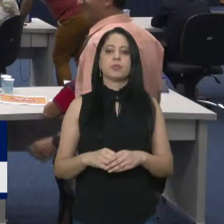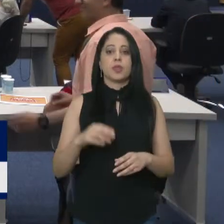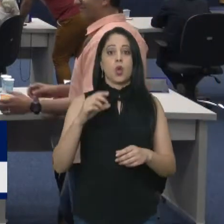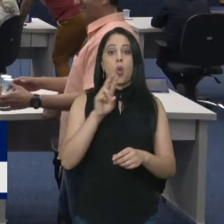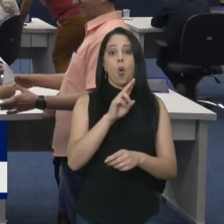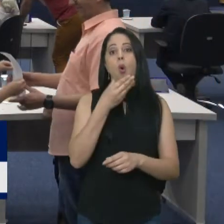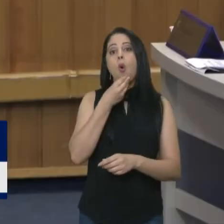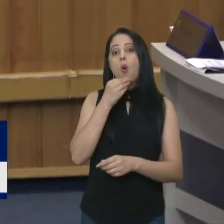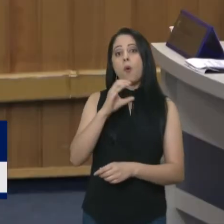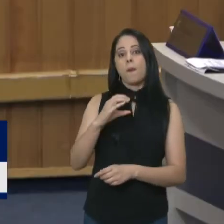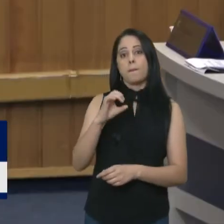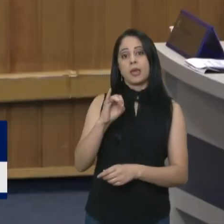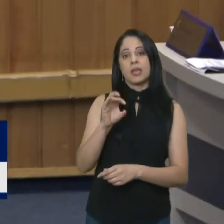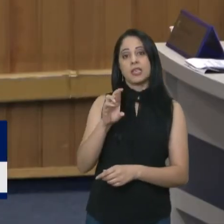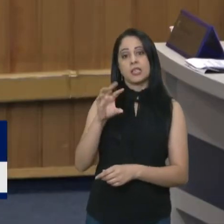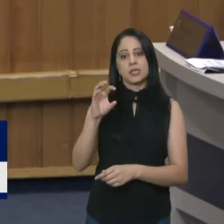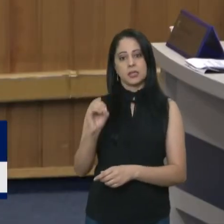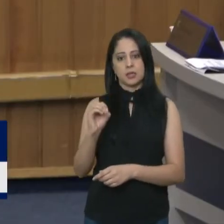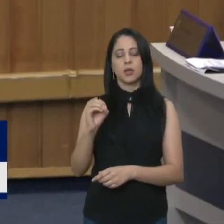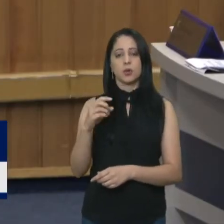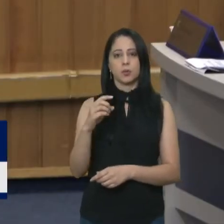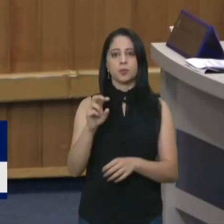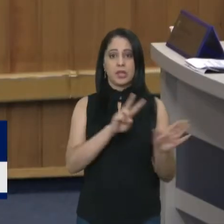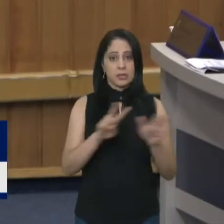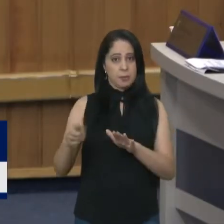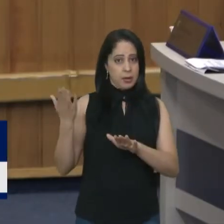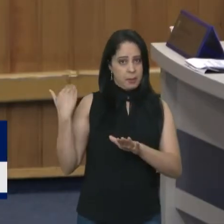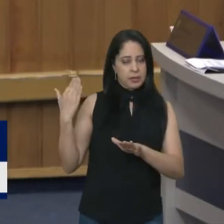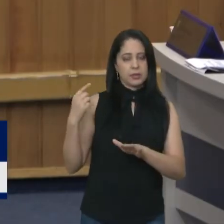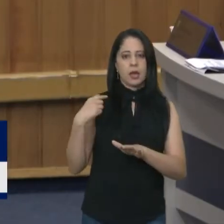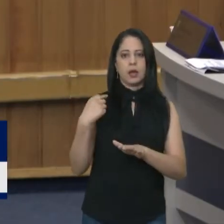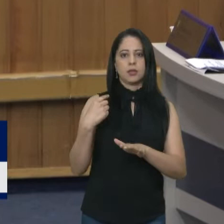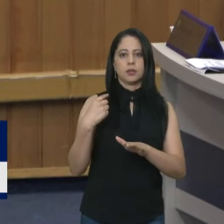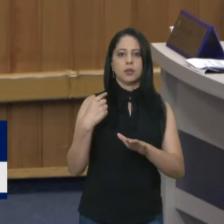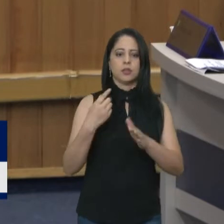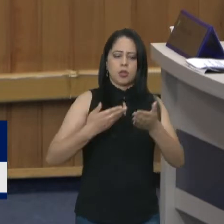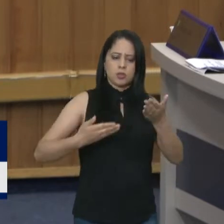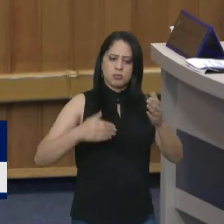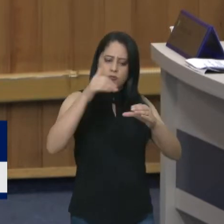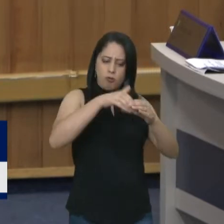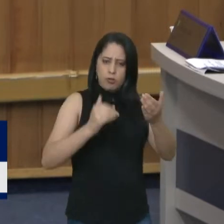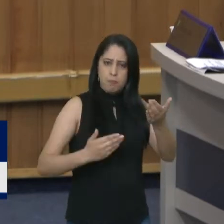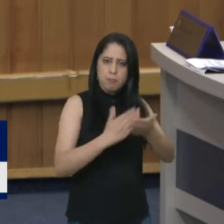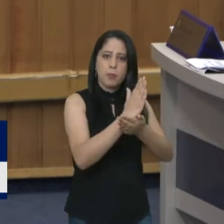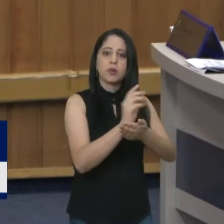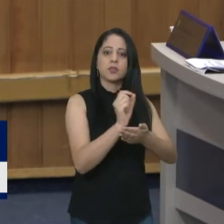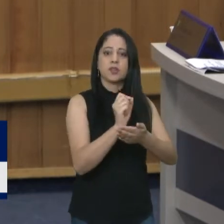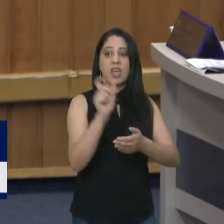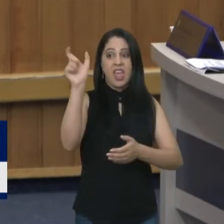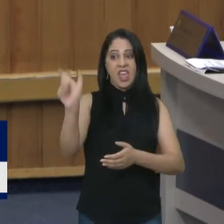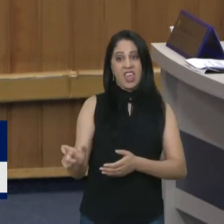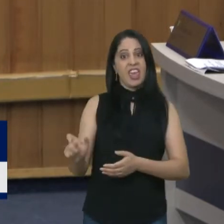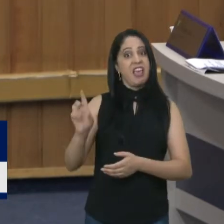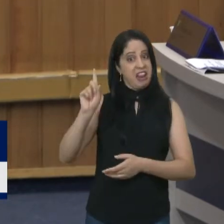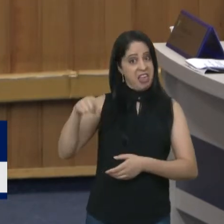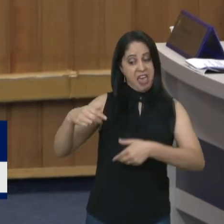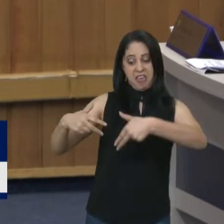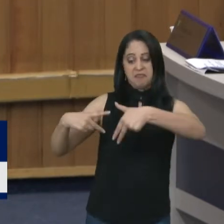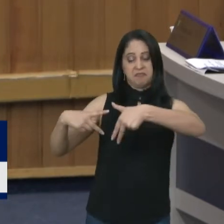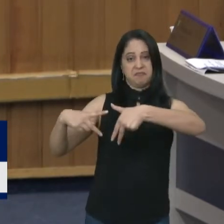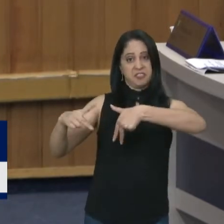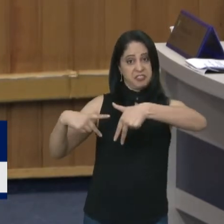Bodezan, semana passada nós aprovamos aqui nessa casa na quinta-feira por unanimidade. O seu Ciro é o mais novo cidadão